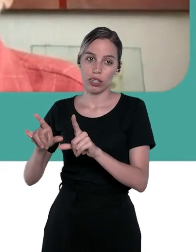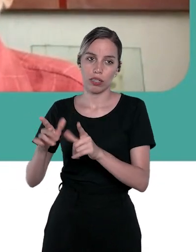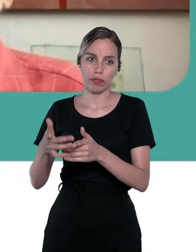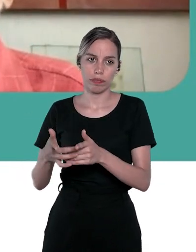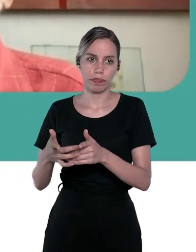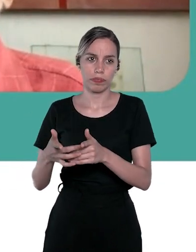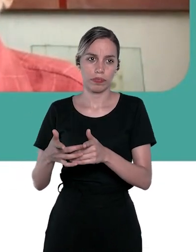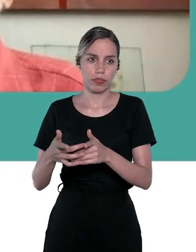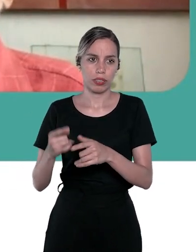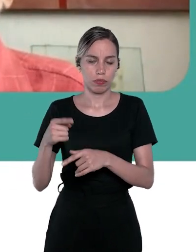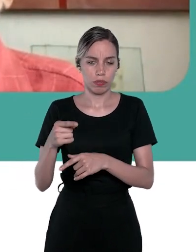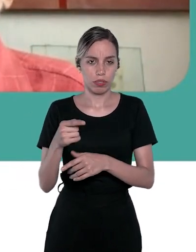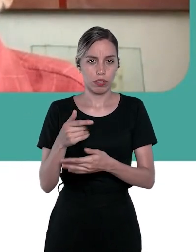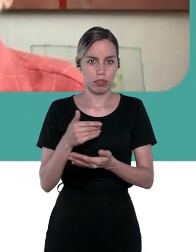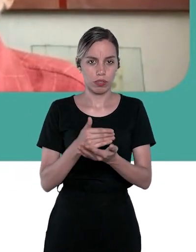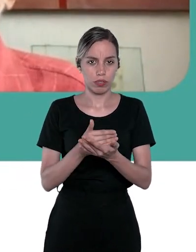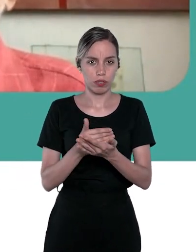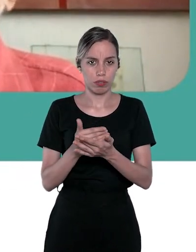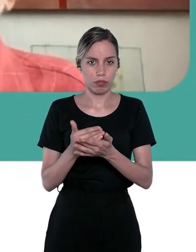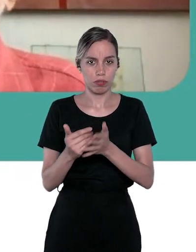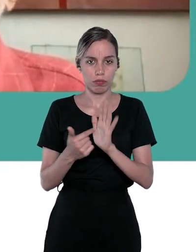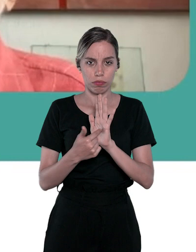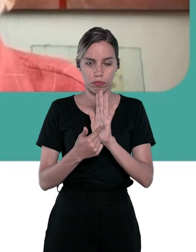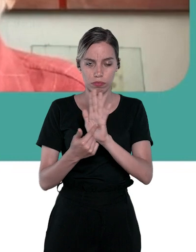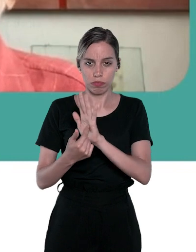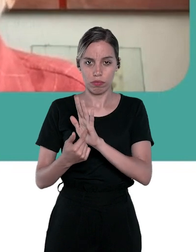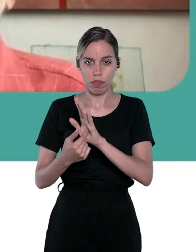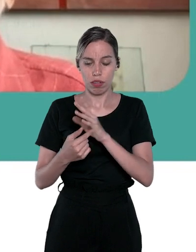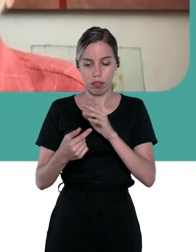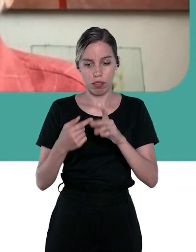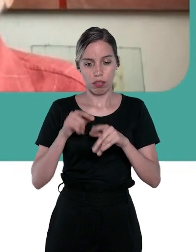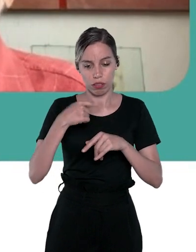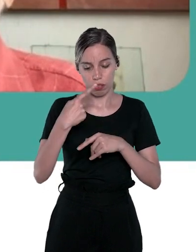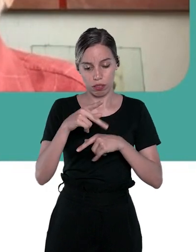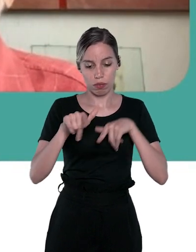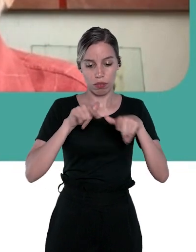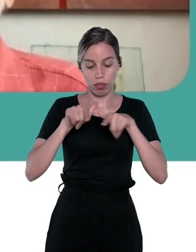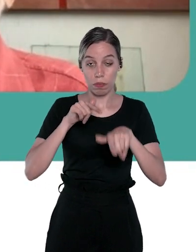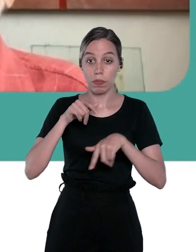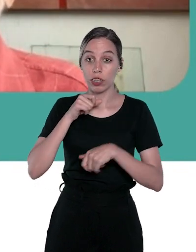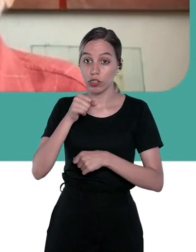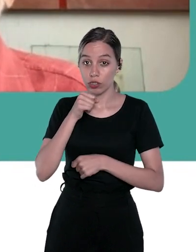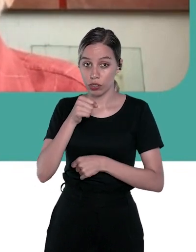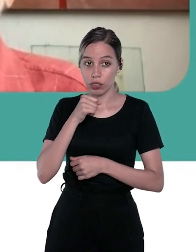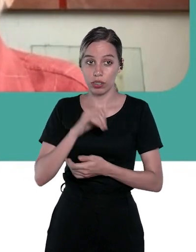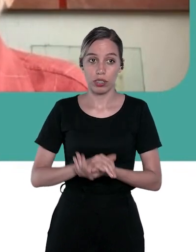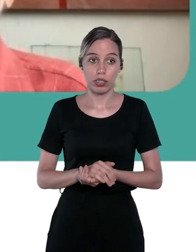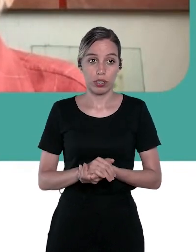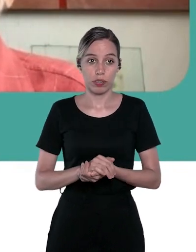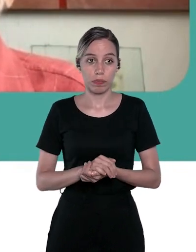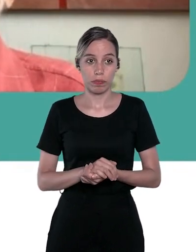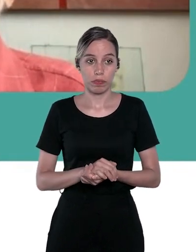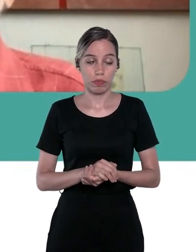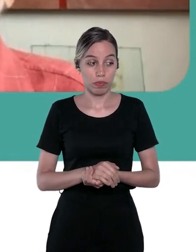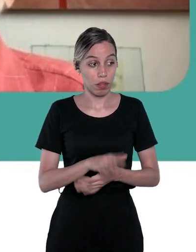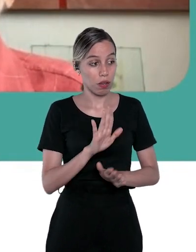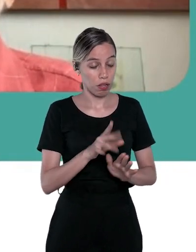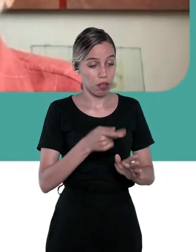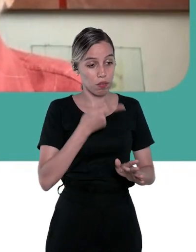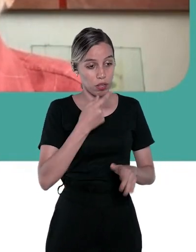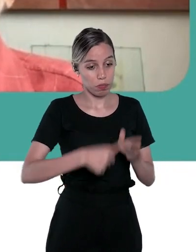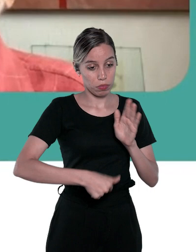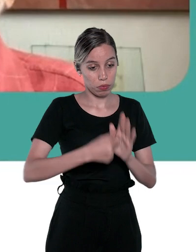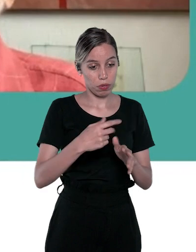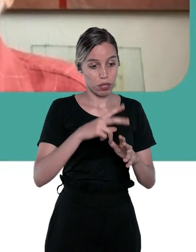do seu trabalho como jornalista, né? No caderno de cultura do jornal O Tempo. Vamos falar um pouquinho desse livro e desse